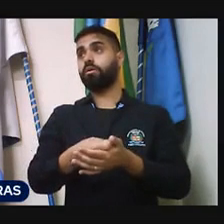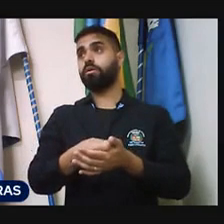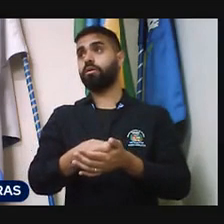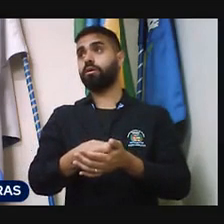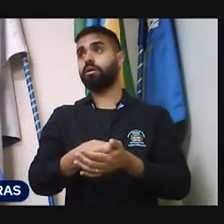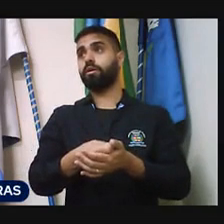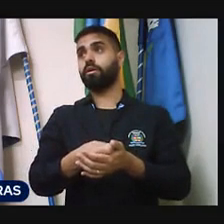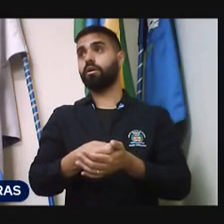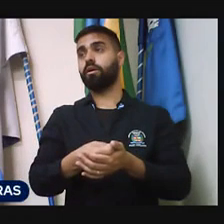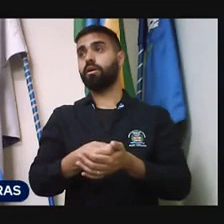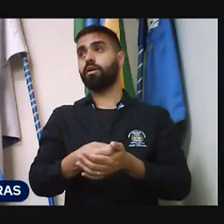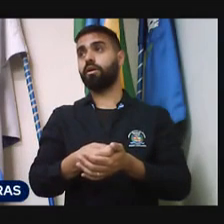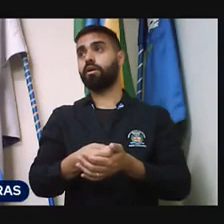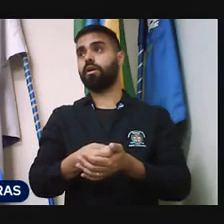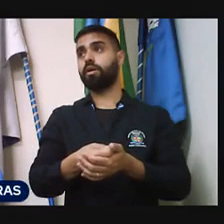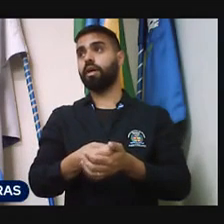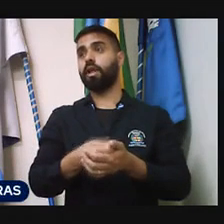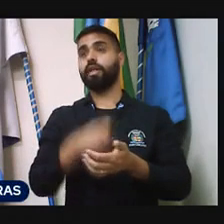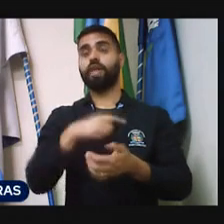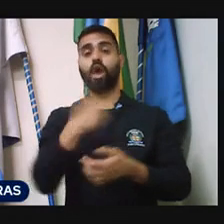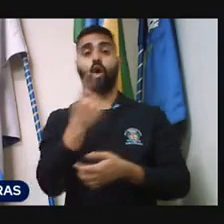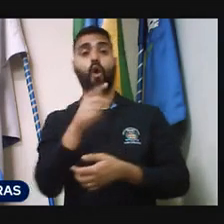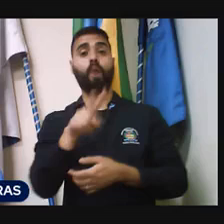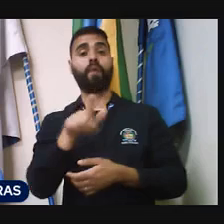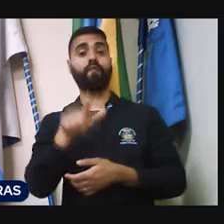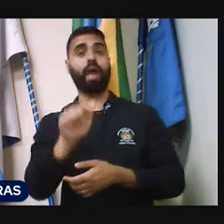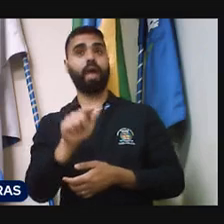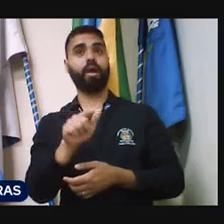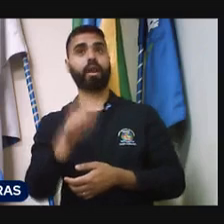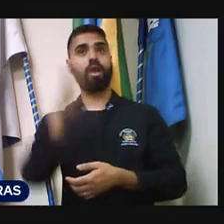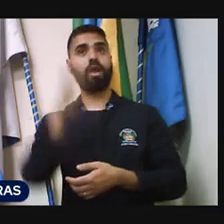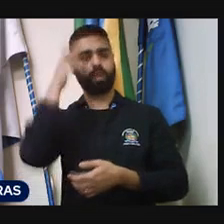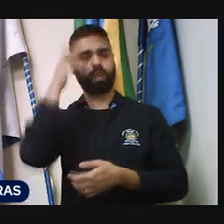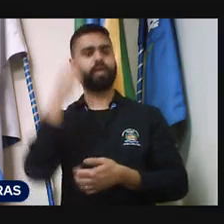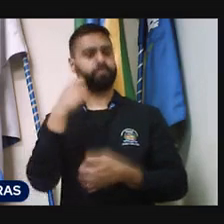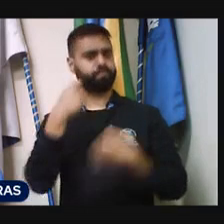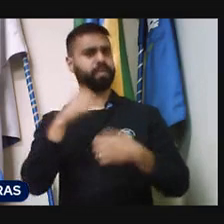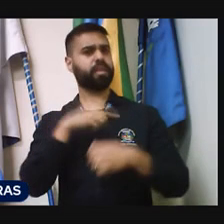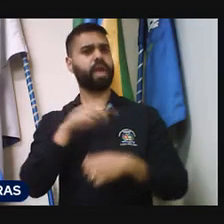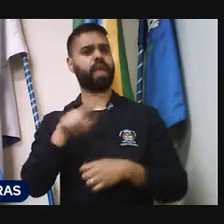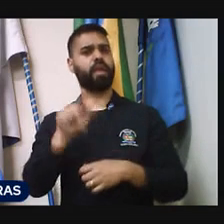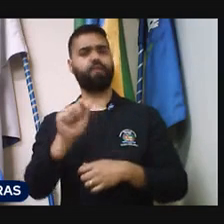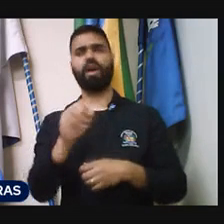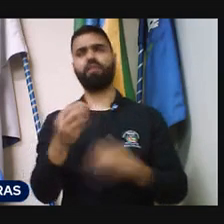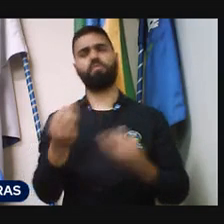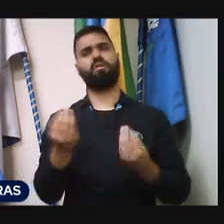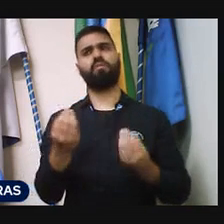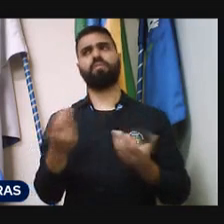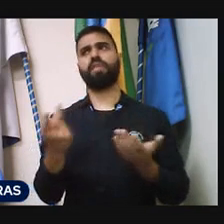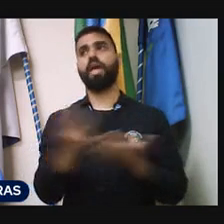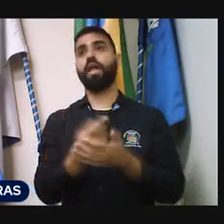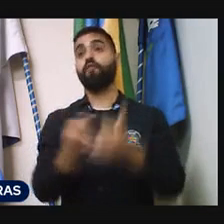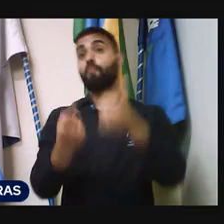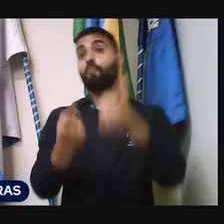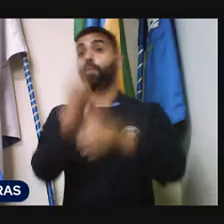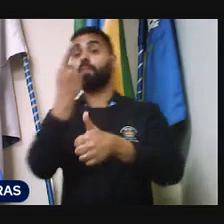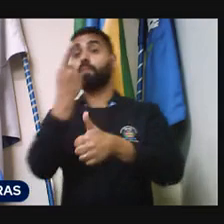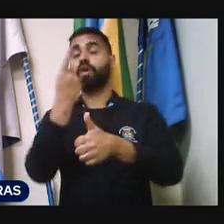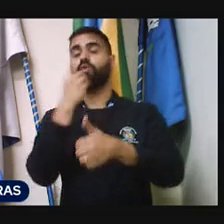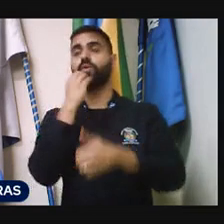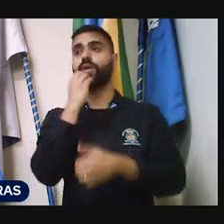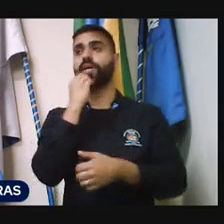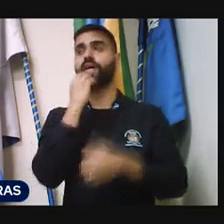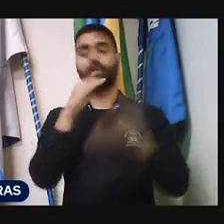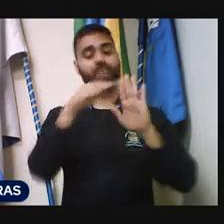que foi cobrado se ela pagou porque tinha uma vaga lá eu acho que essa pessoa tira que eu passo a vaga para covardia né passou em primeiro lugar